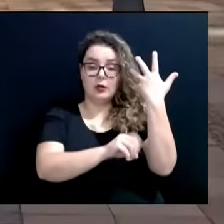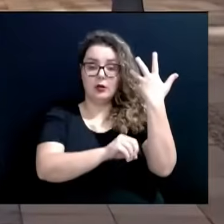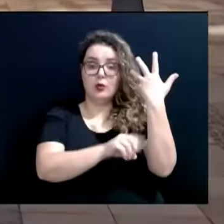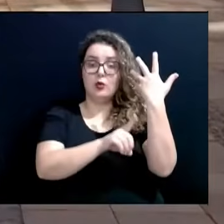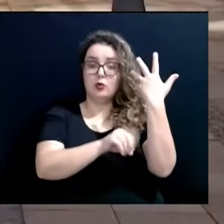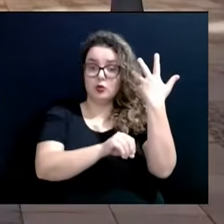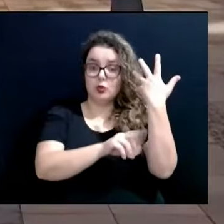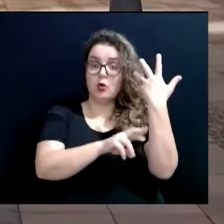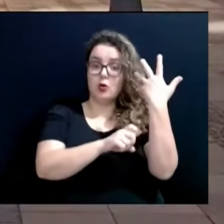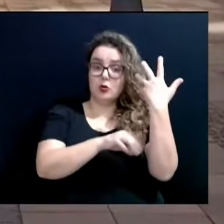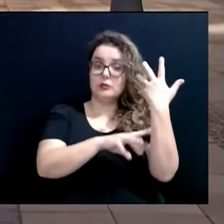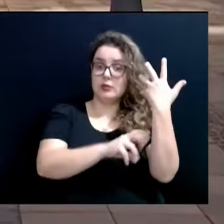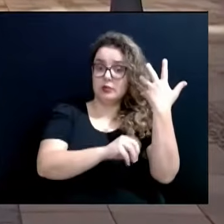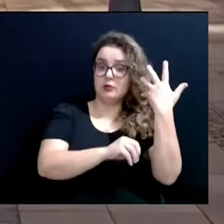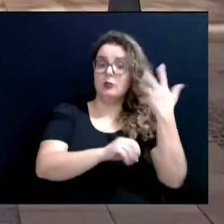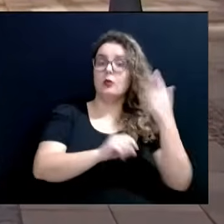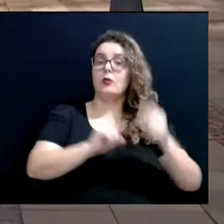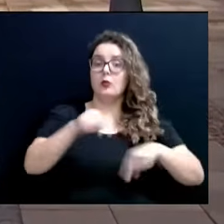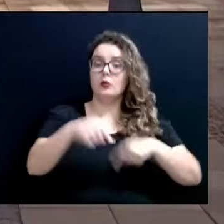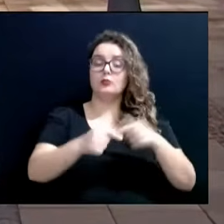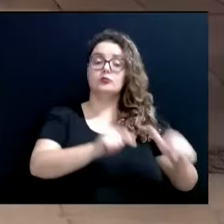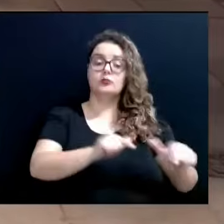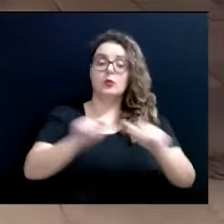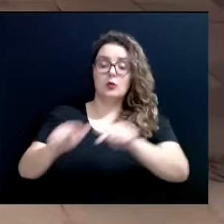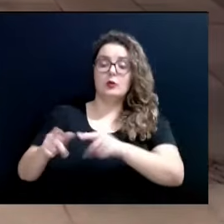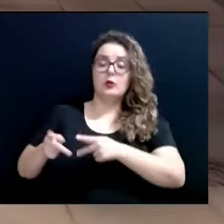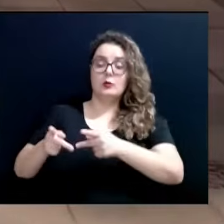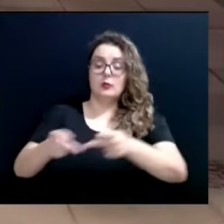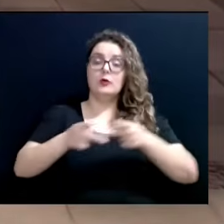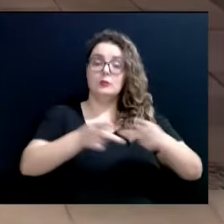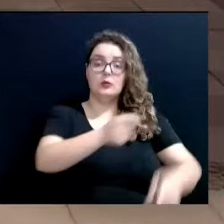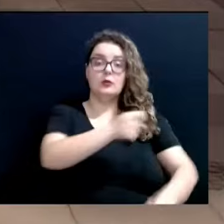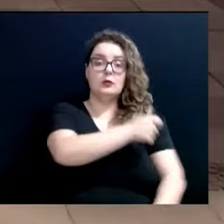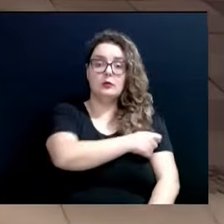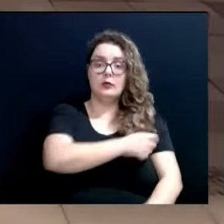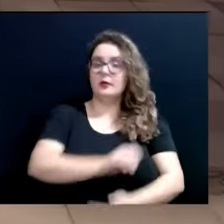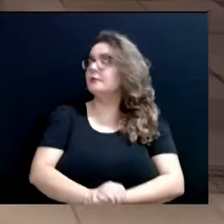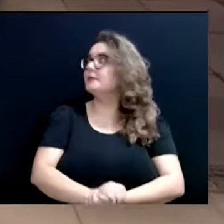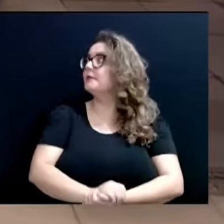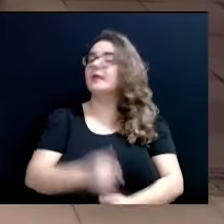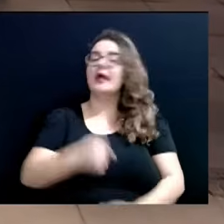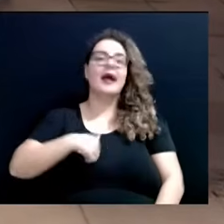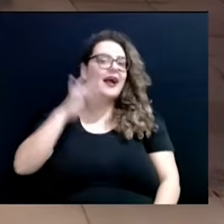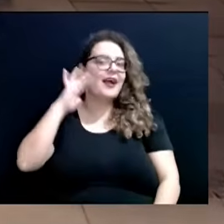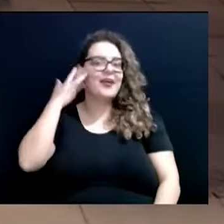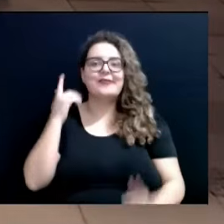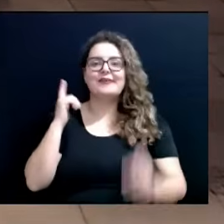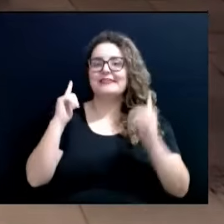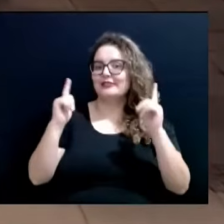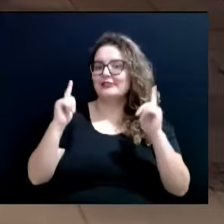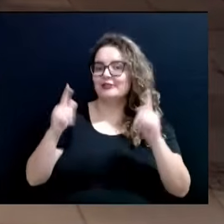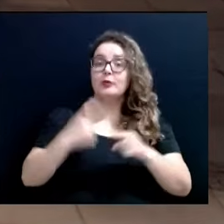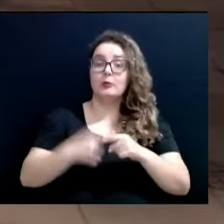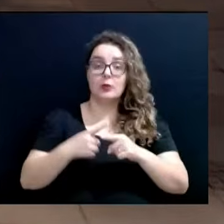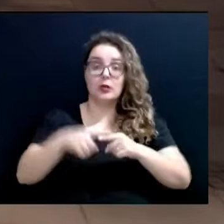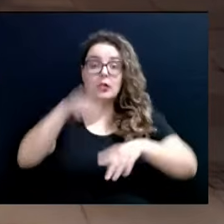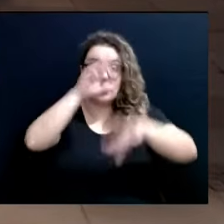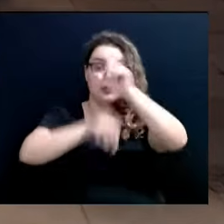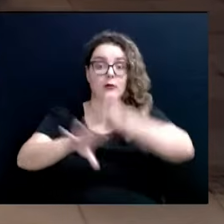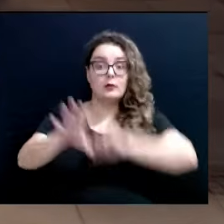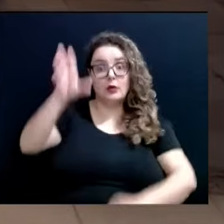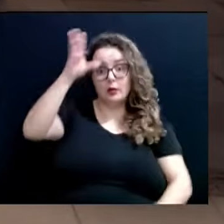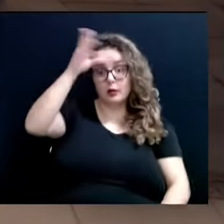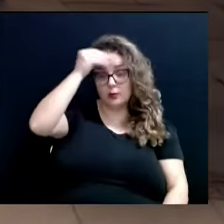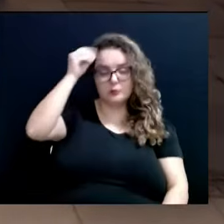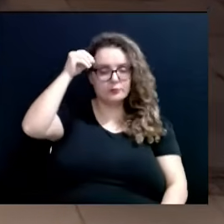simbólicos visitados pelos estudantes. Eu tô achando muito divertido, porque é bom adquirir conhecimento sobre esse assunto,